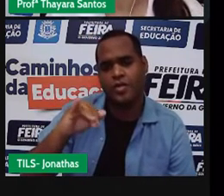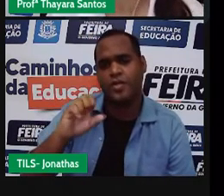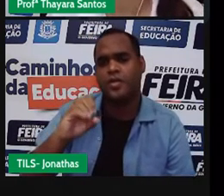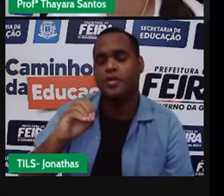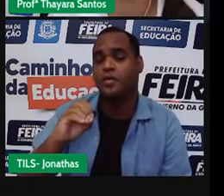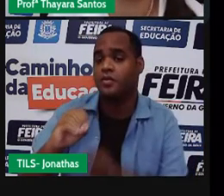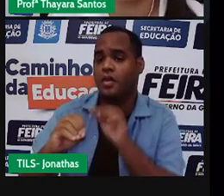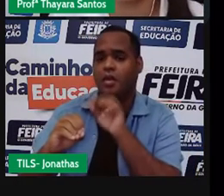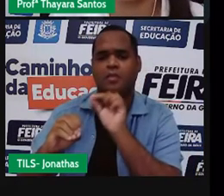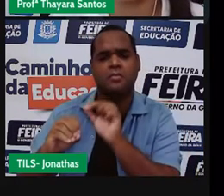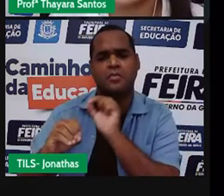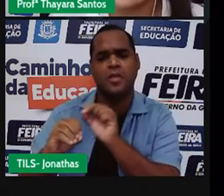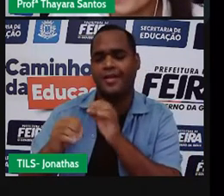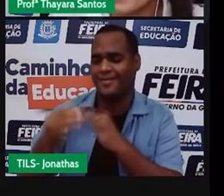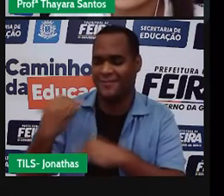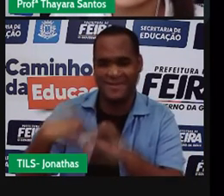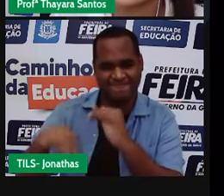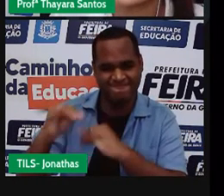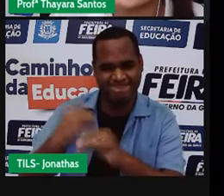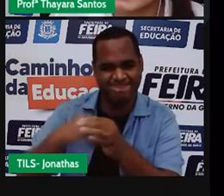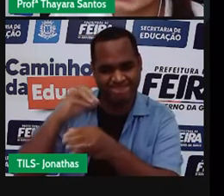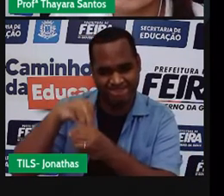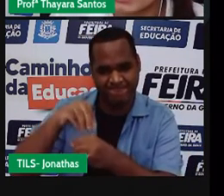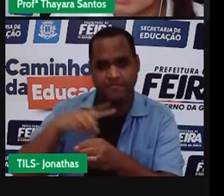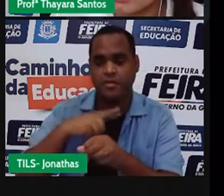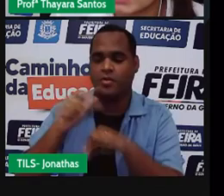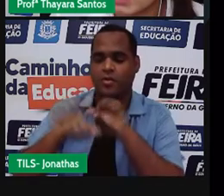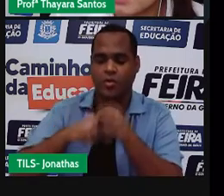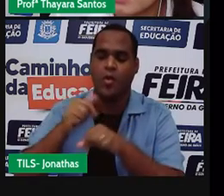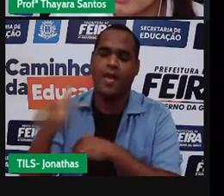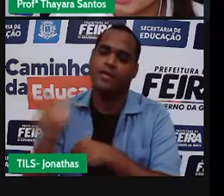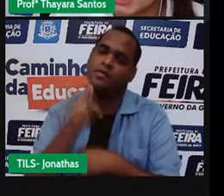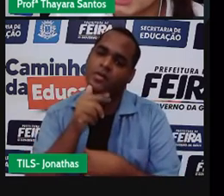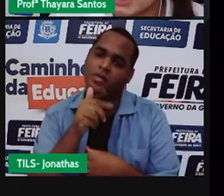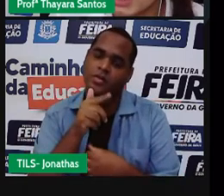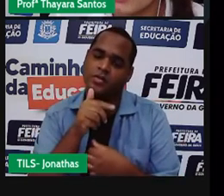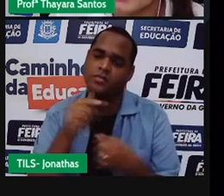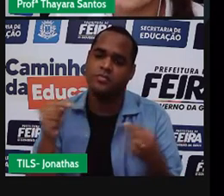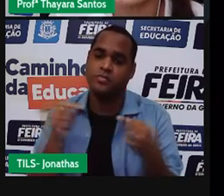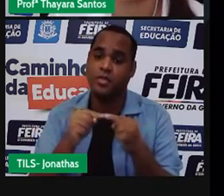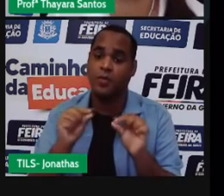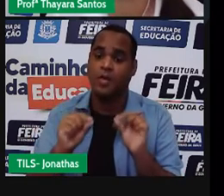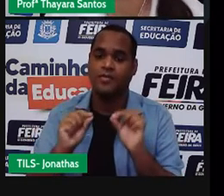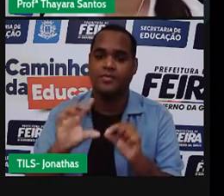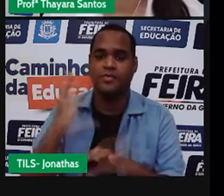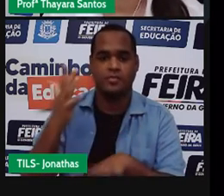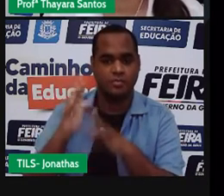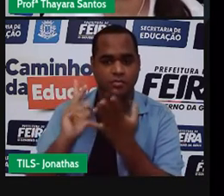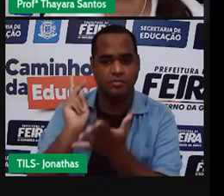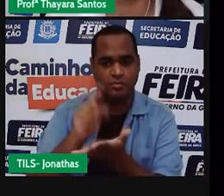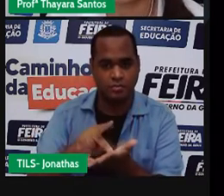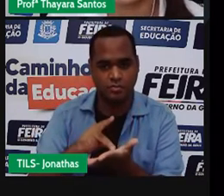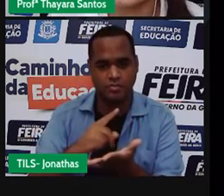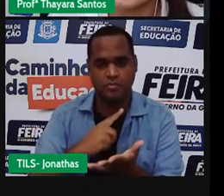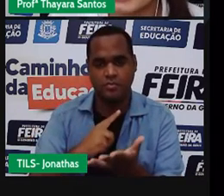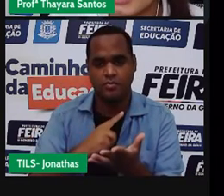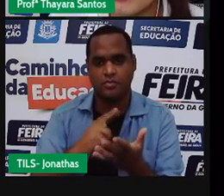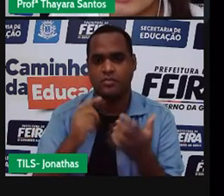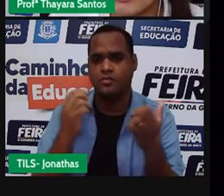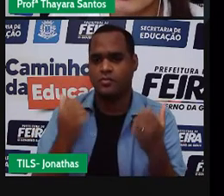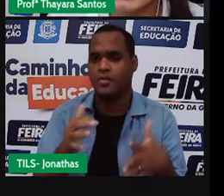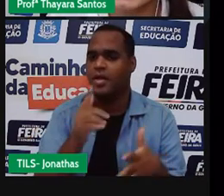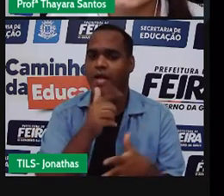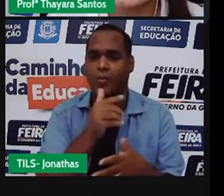chamada de neônio eu vou mudar para água para vocês verem o que acontece vou botar aqui na água que as moléculas